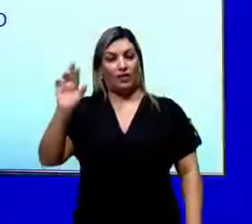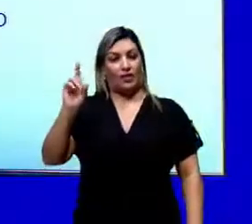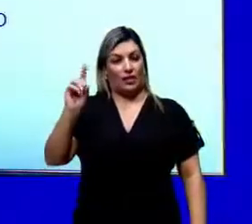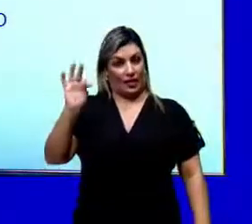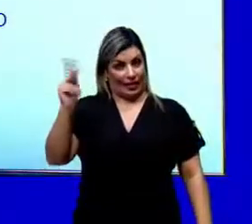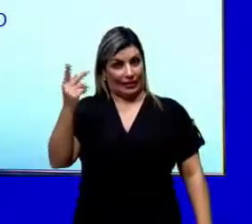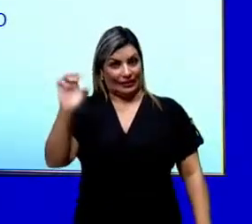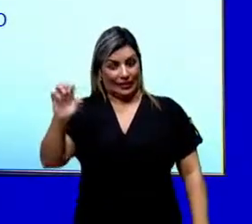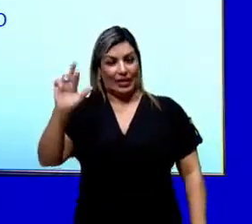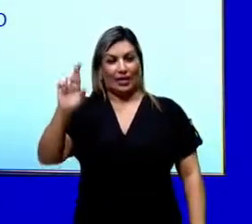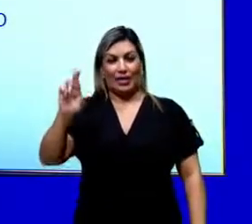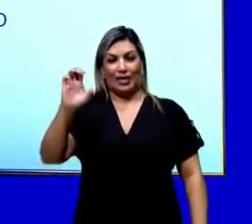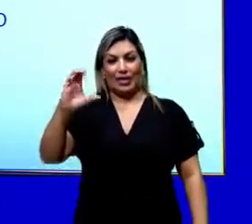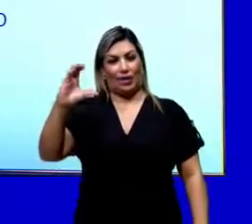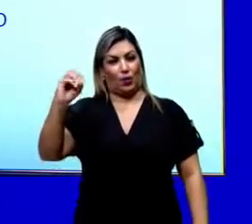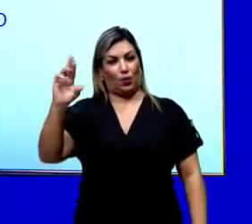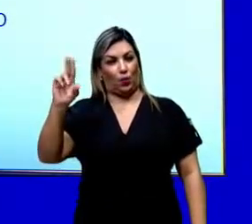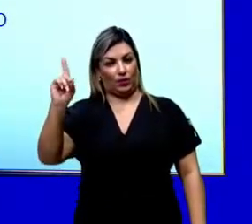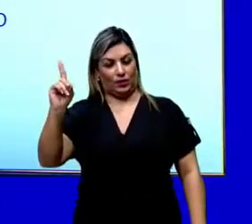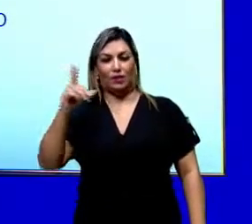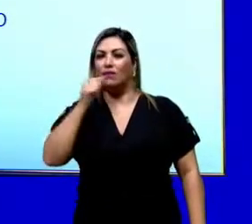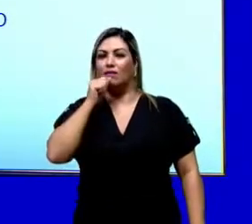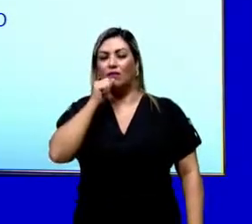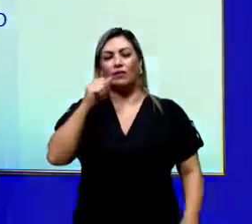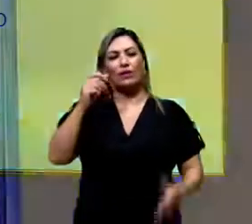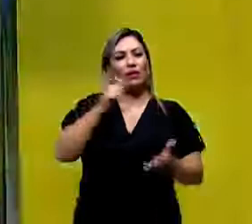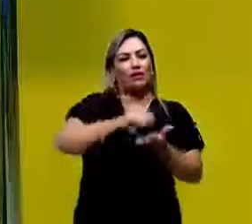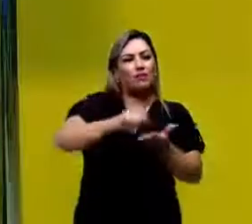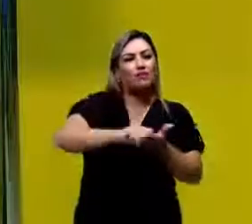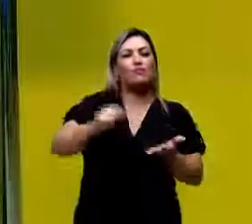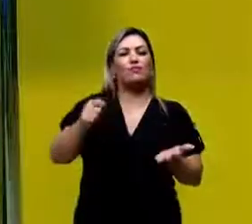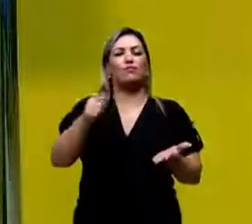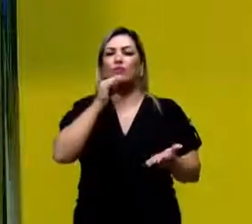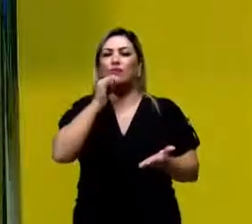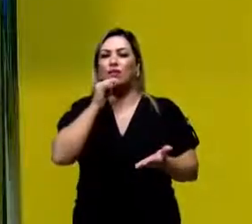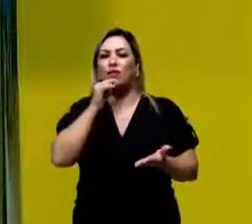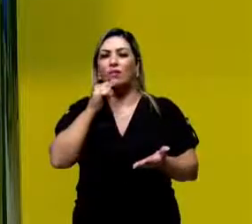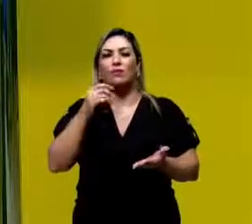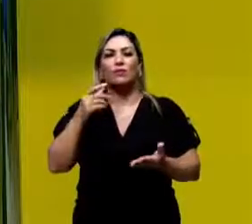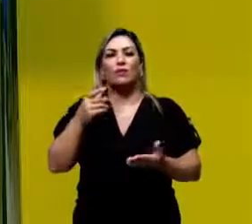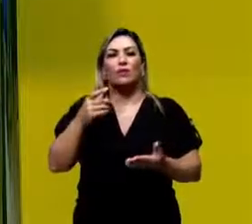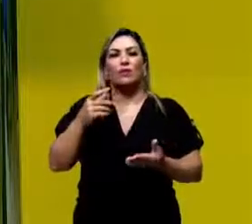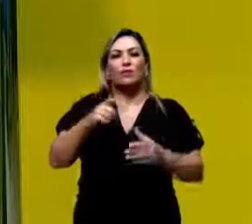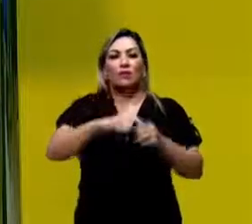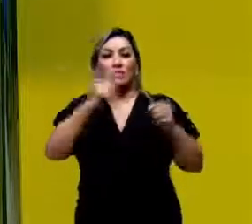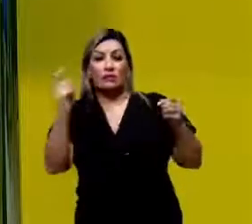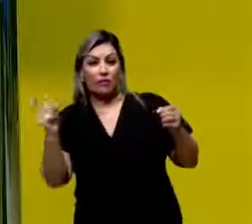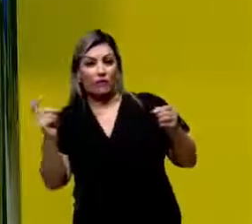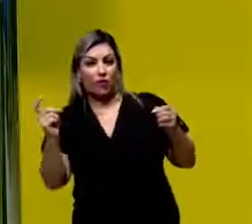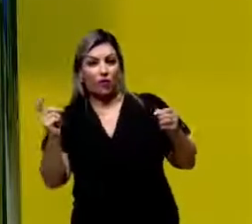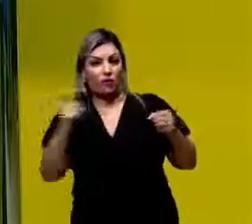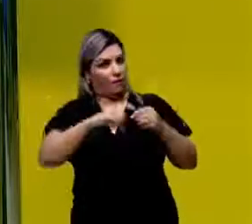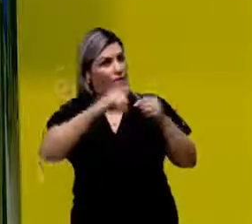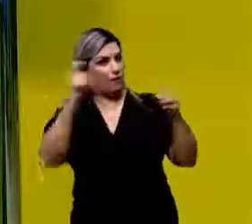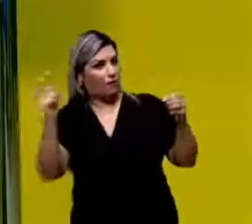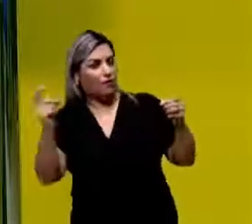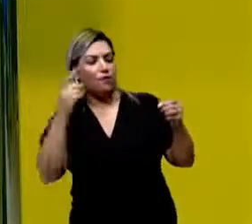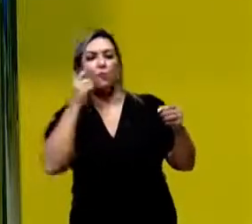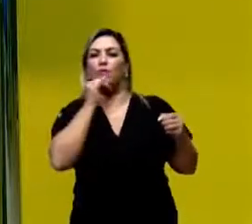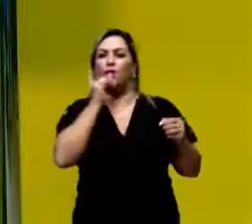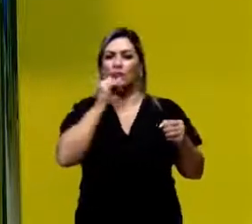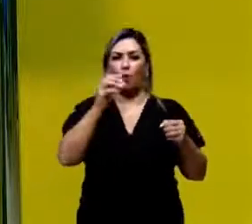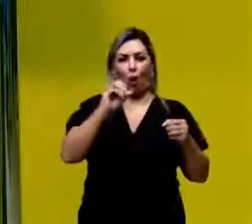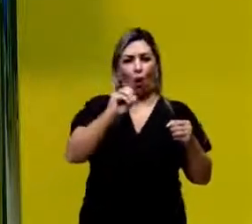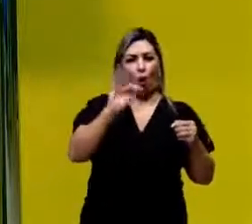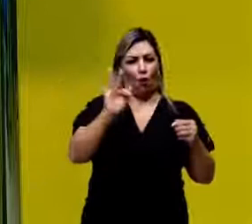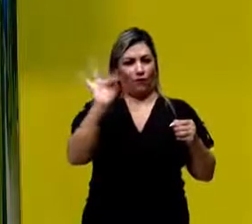registro lembre-se sempre que off e na áudio significam que um desligamento Então sempre que vocês